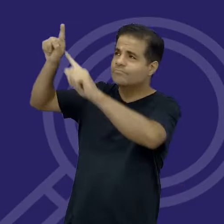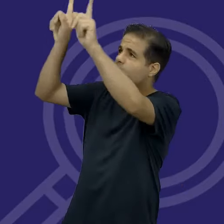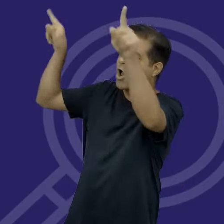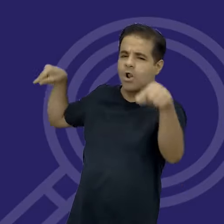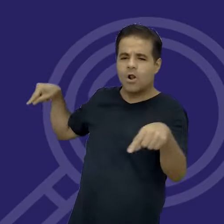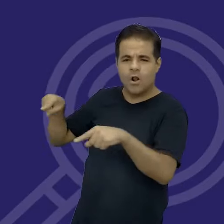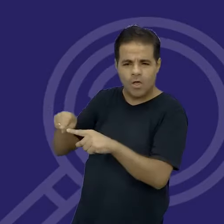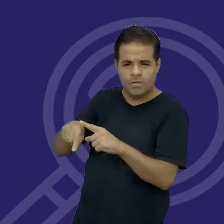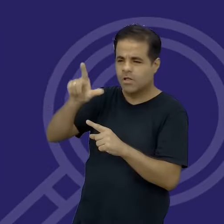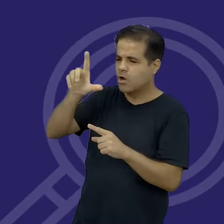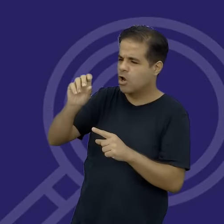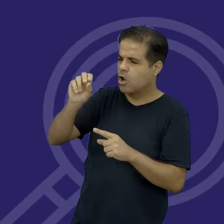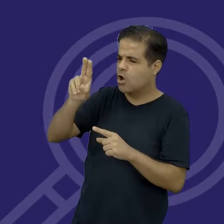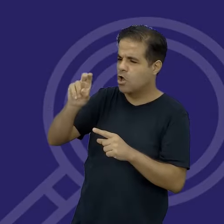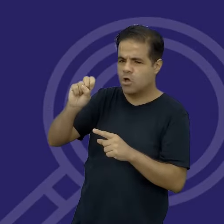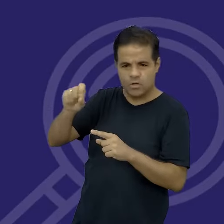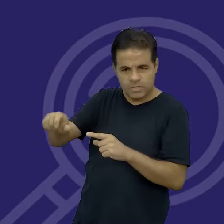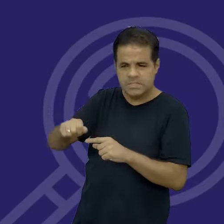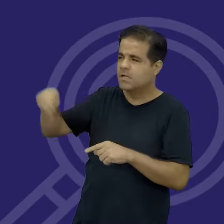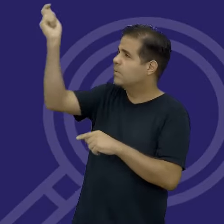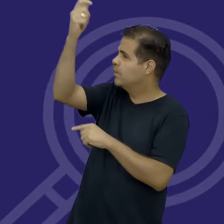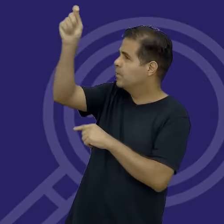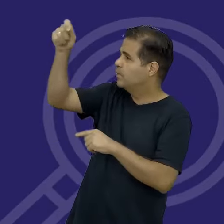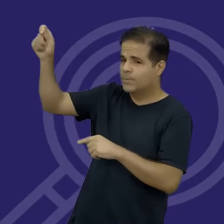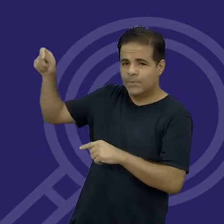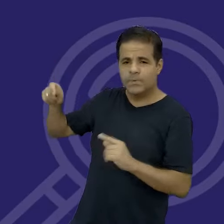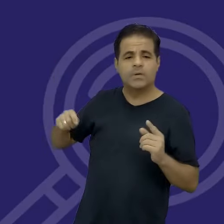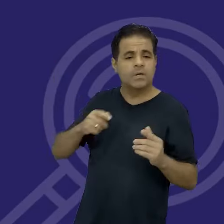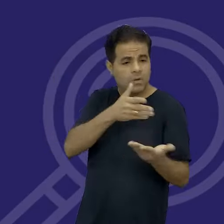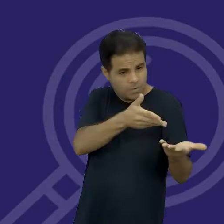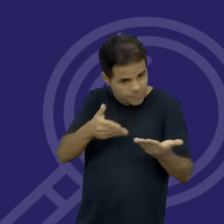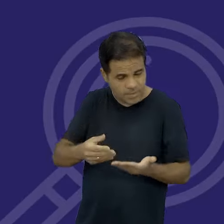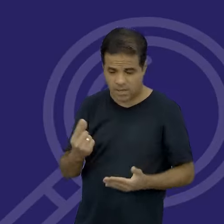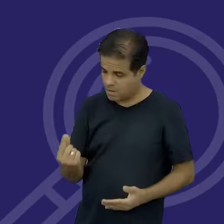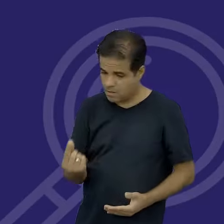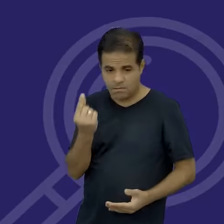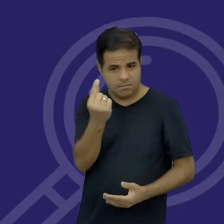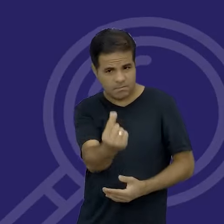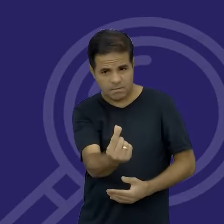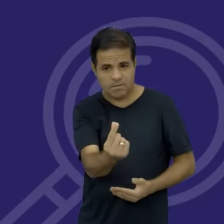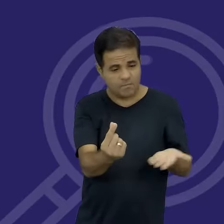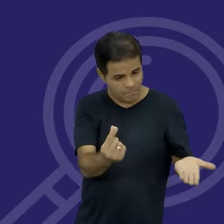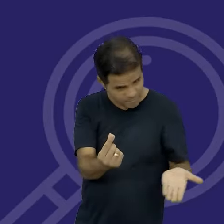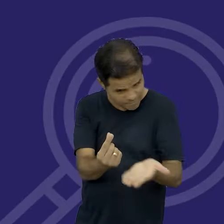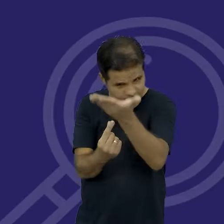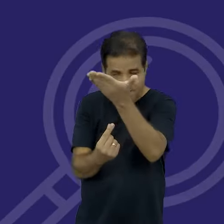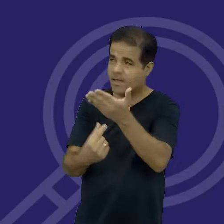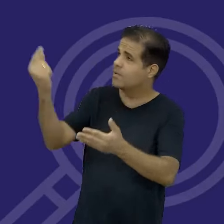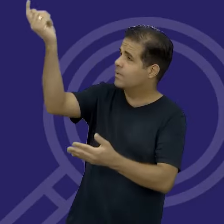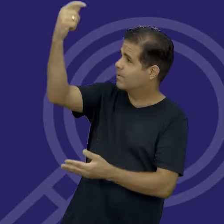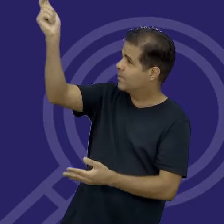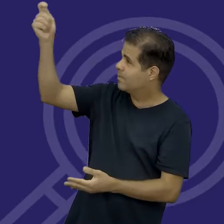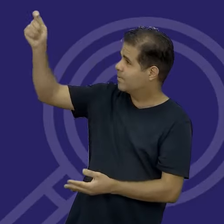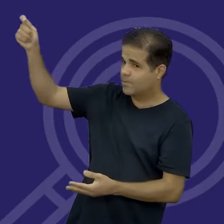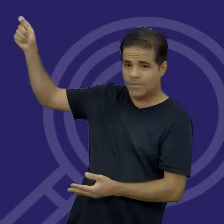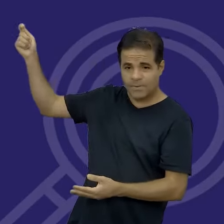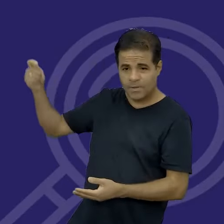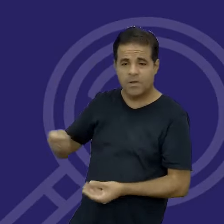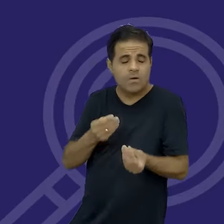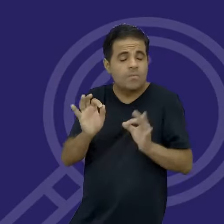que o professor convide esse estudante, né, para que ele possa ir à lousa, ele possa contribuir, como foi que ele resolveu o